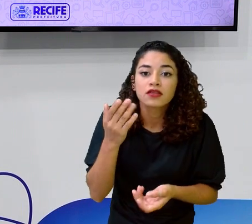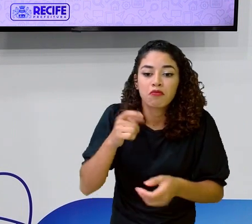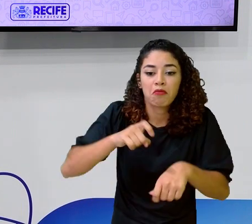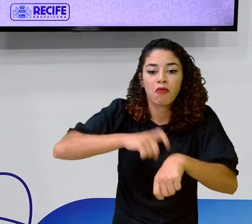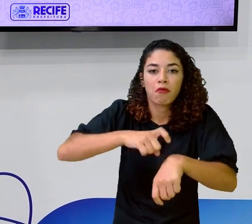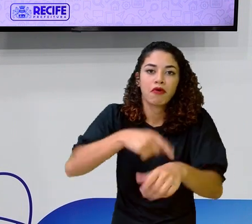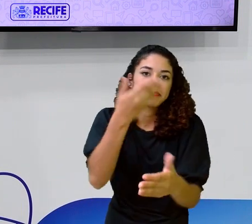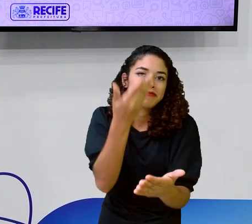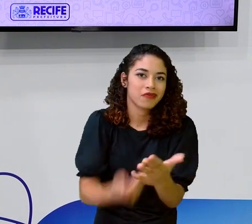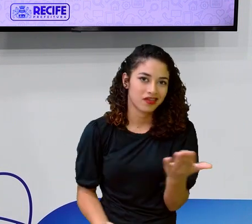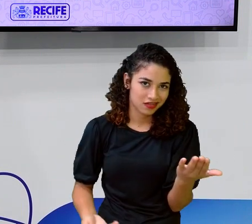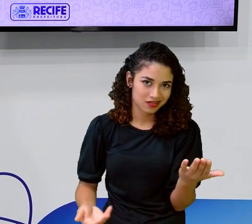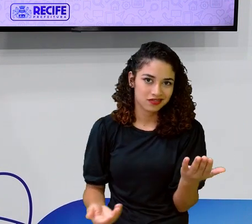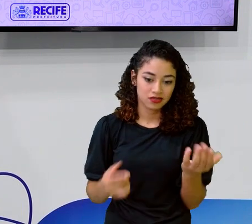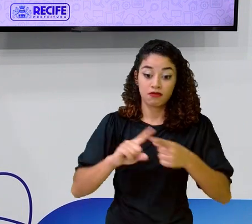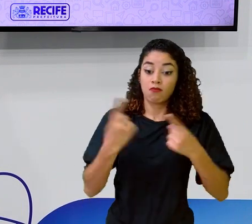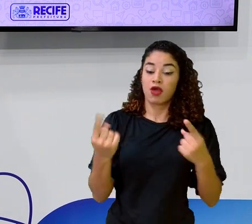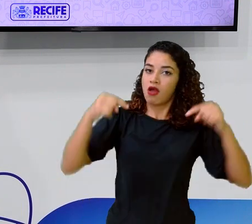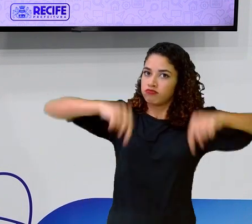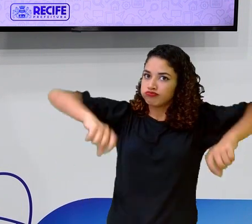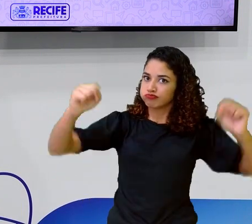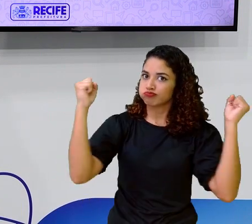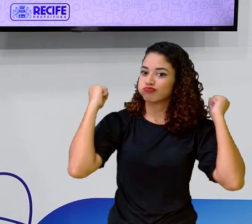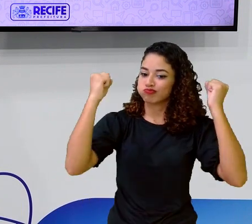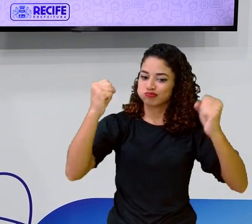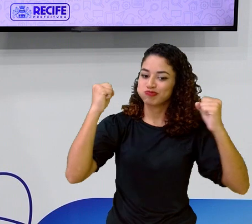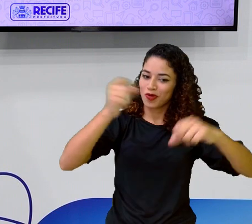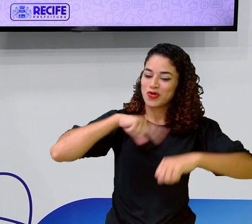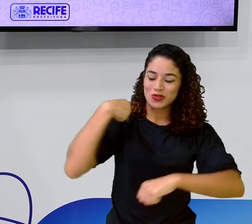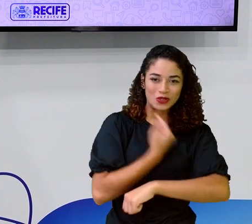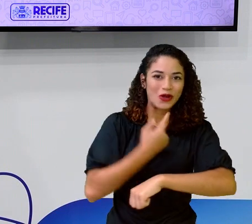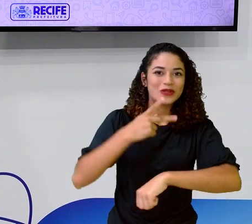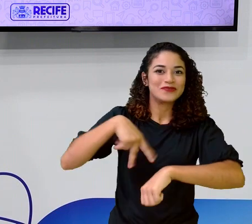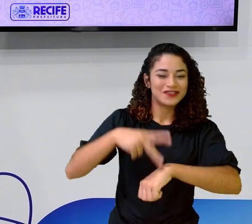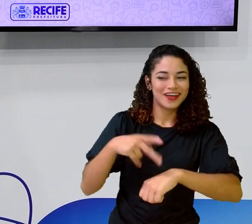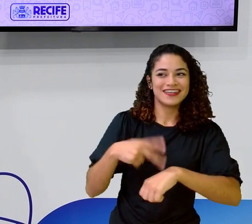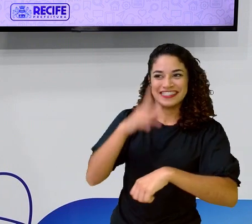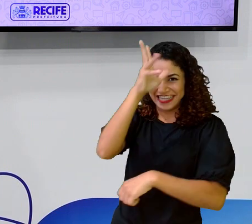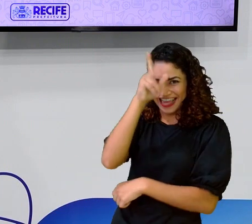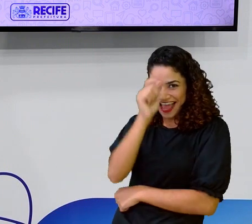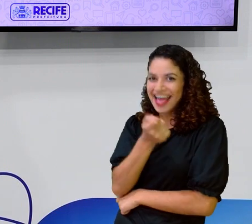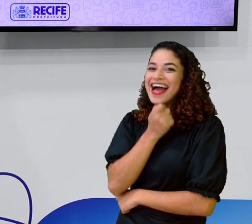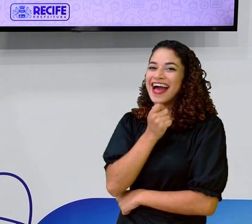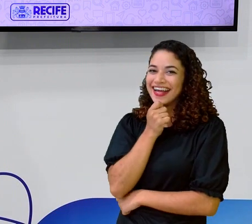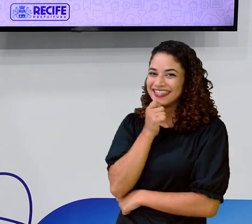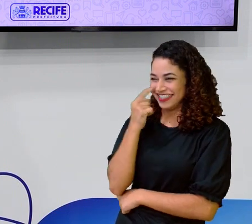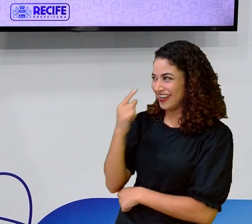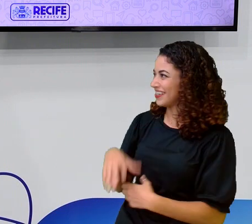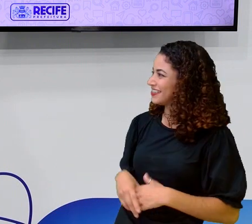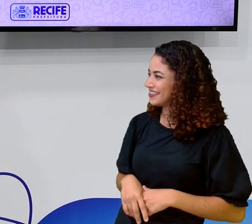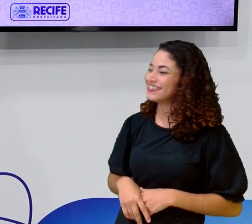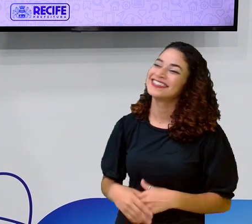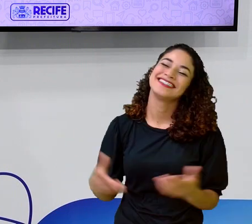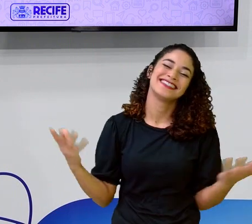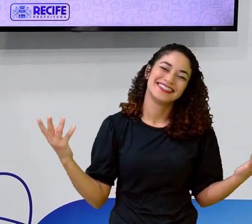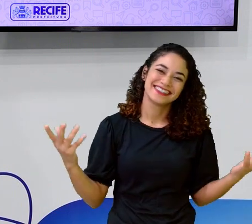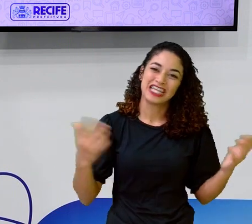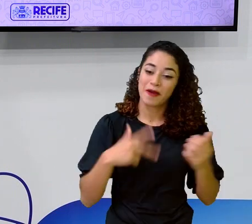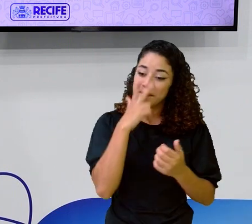torcido aqui, né, pelo nosso país, o Carijó está aí reforçando aí o